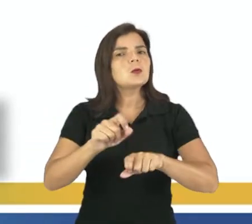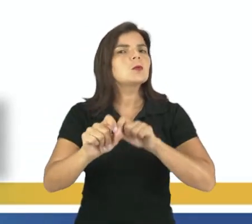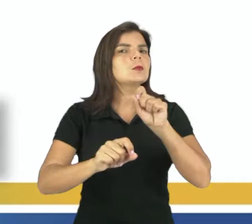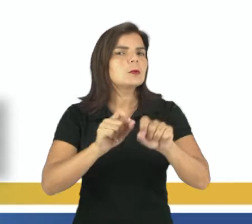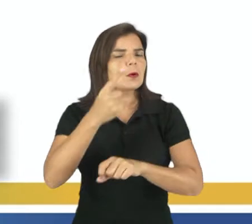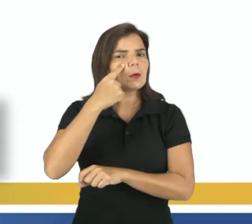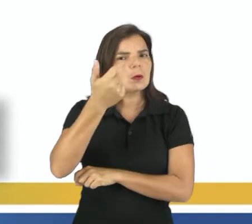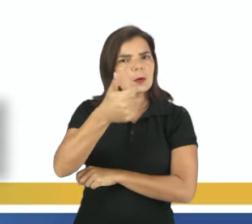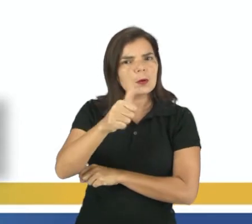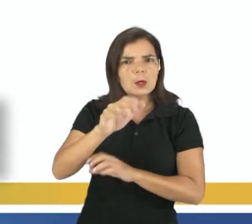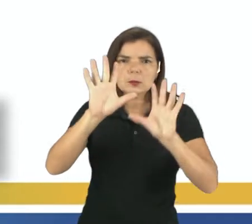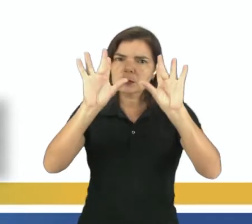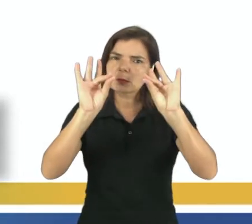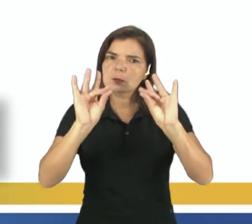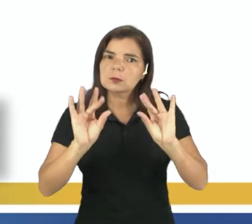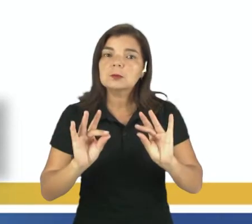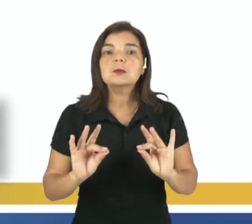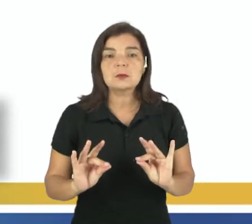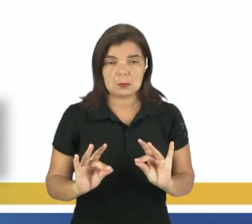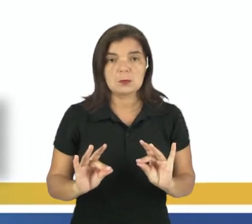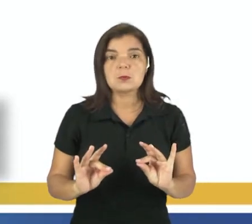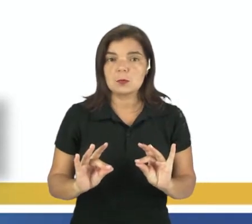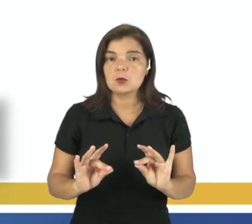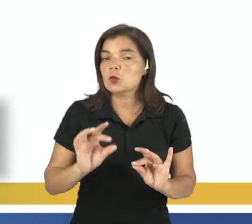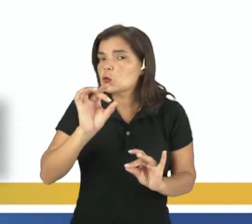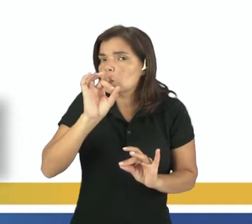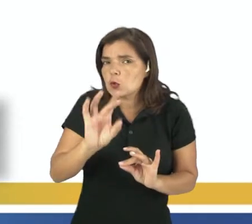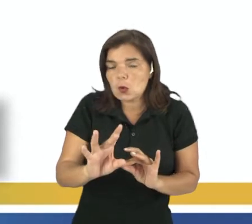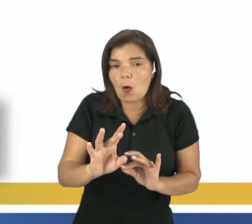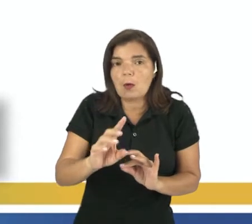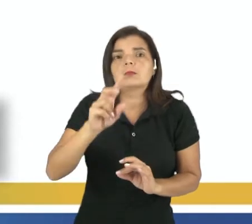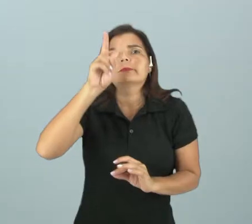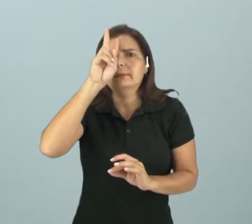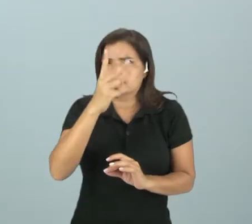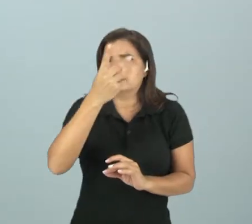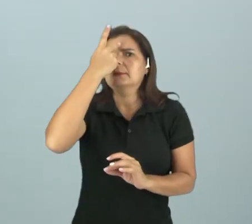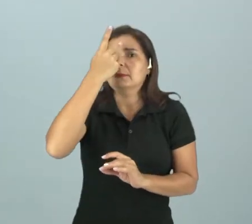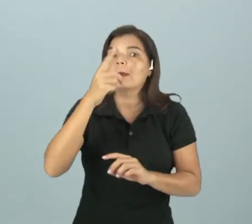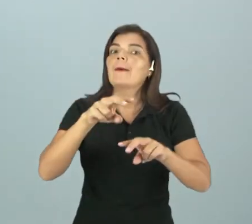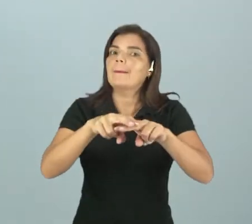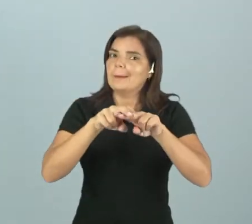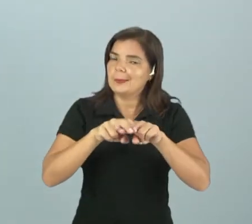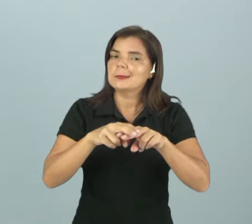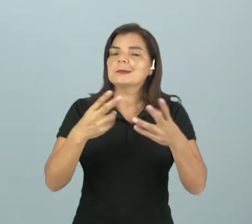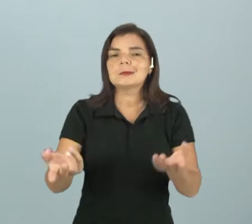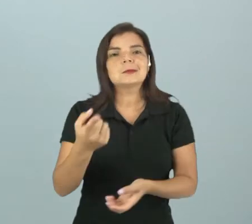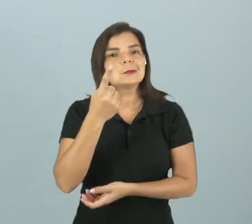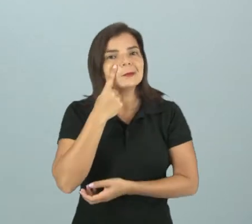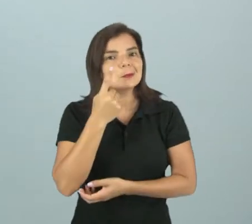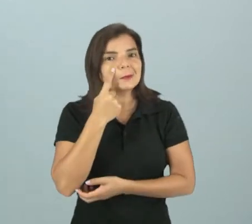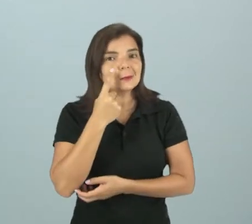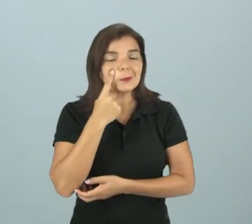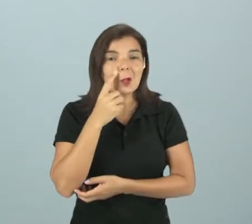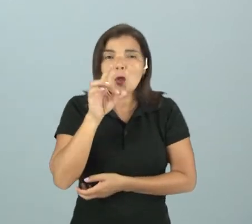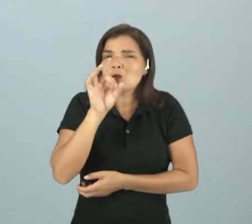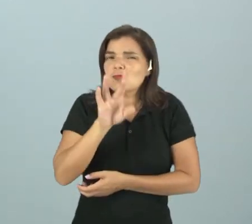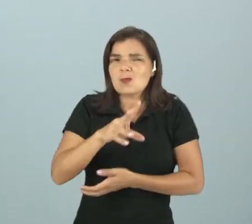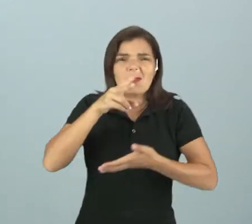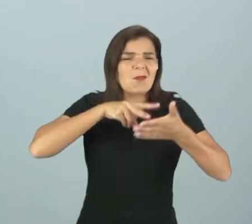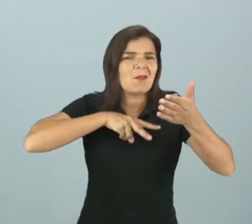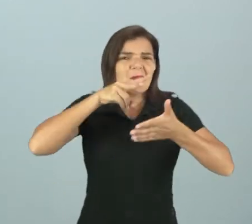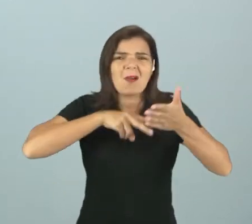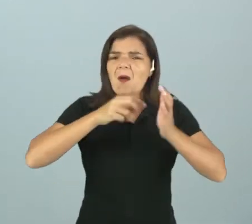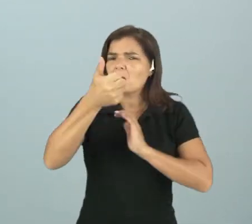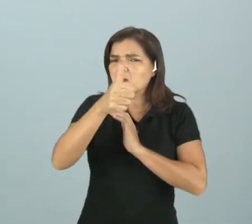façamos análises detalhadas, a fim de não sermos enganados. Então, gente, observem que não basta somente